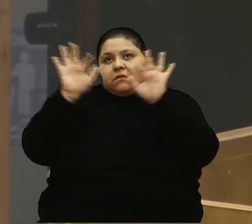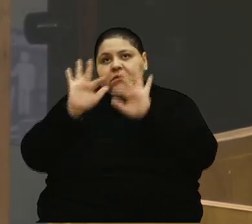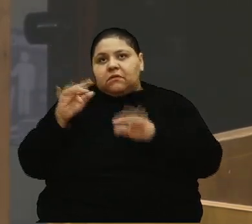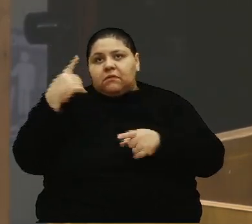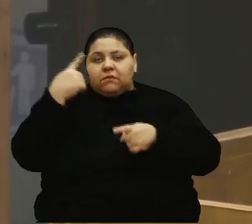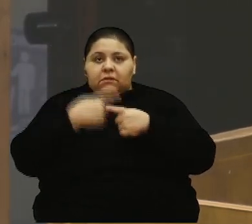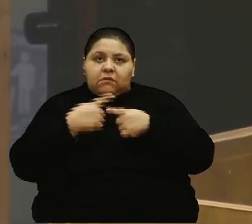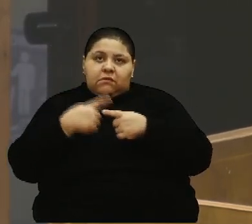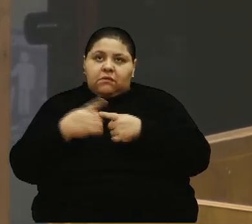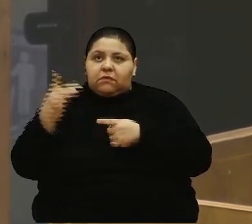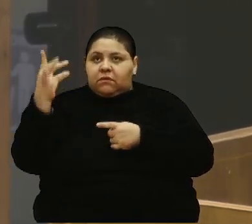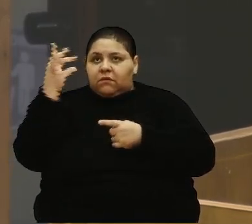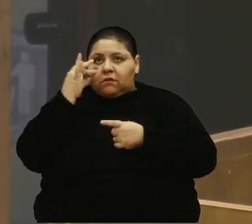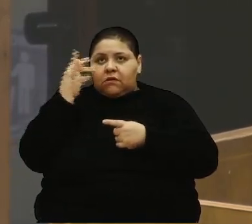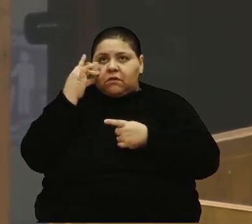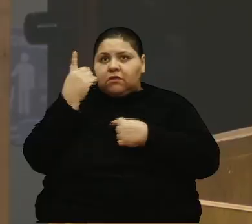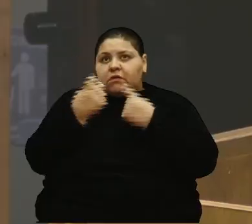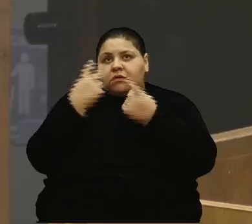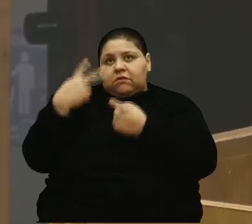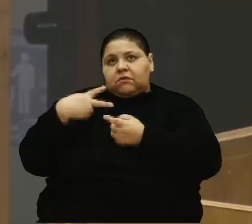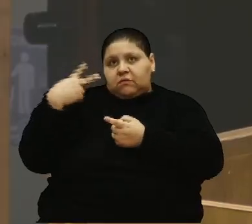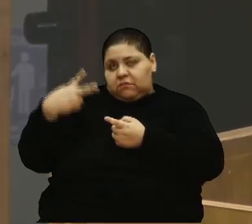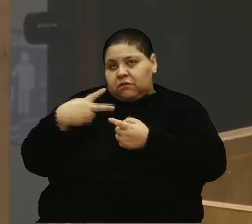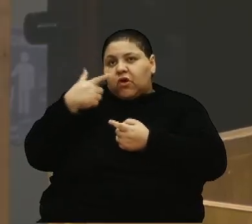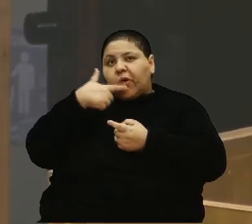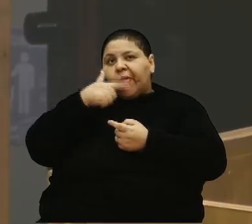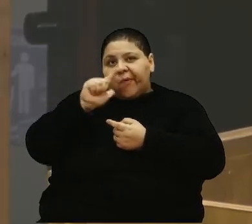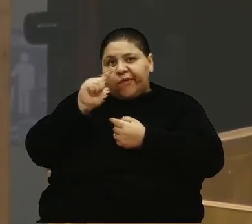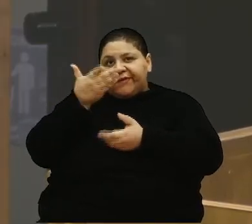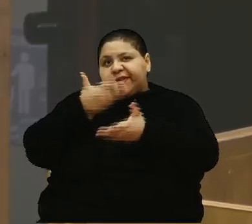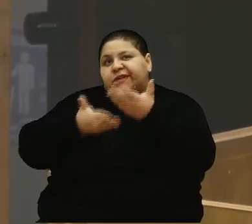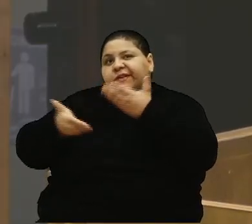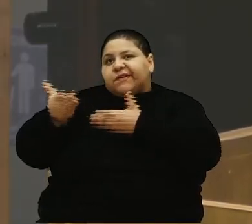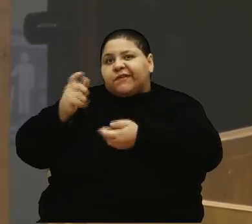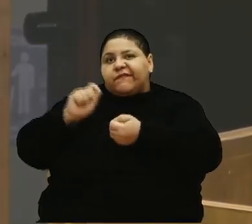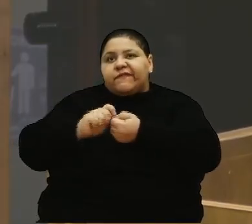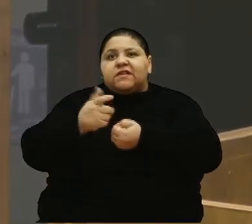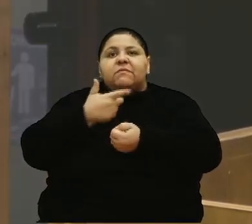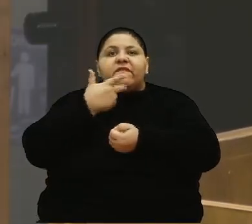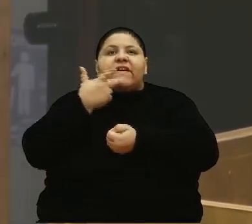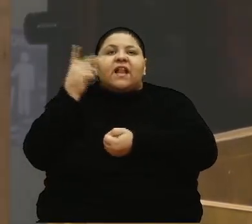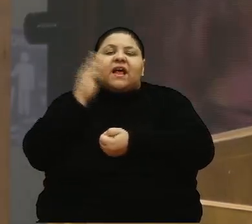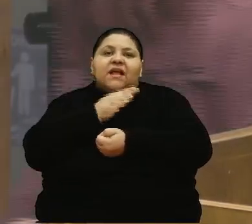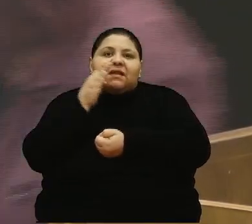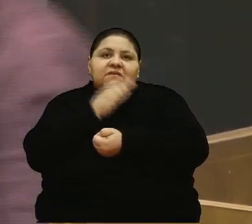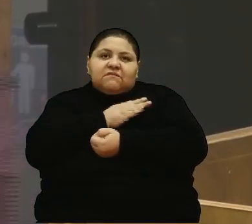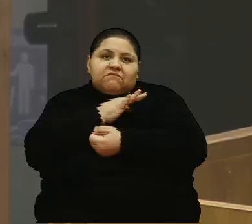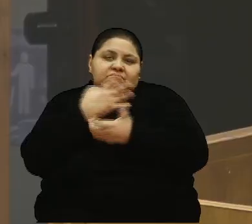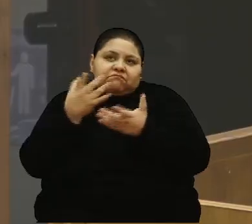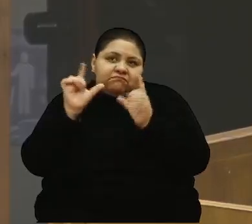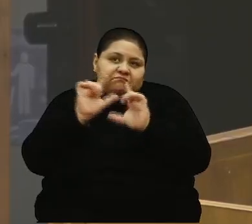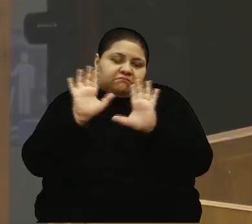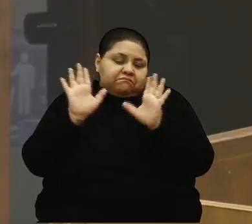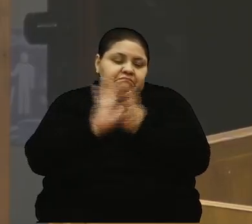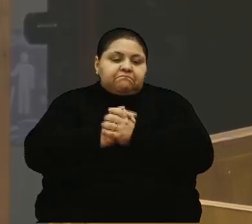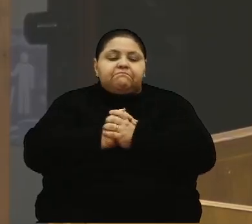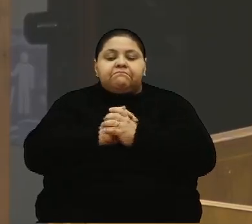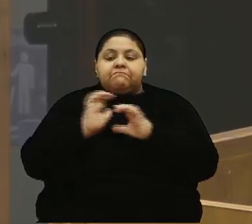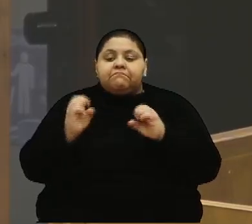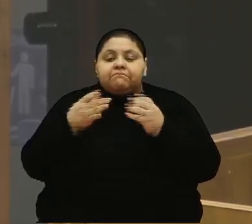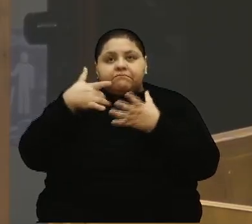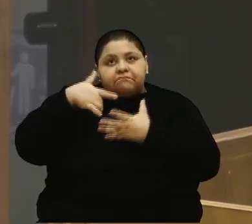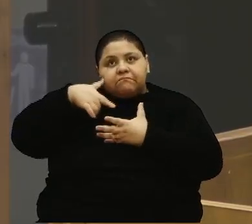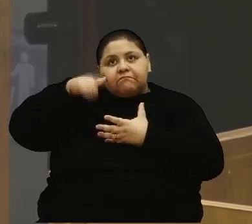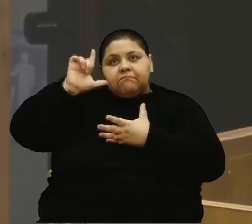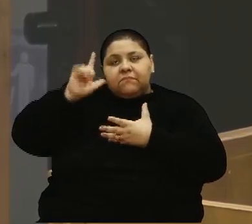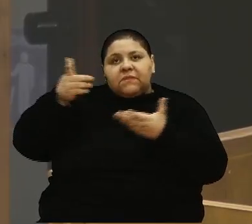justamente pela presença de alguns vereadores que conseguiram pelo menos dar um pulo lá, fazer uma fala rápida, nem que fosse, né? E no evento ontem eu